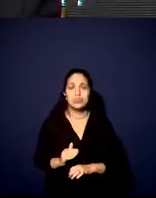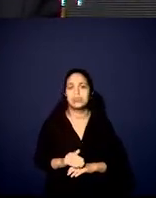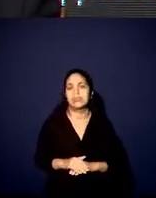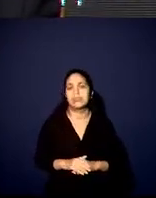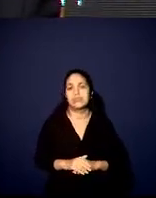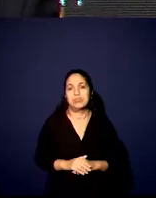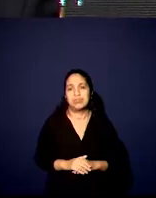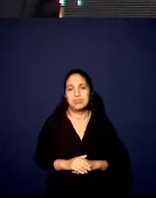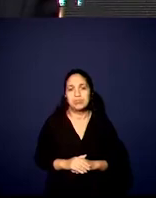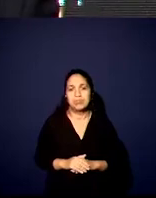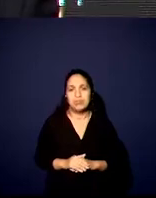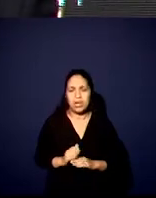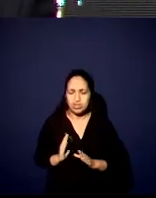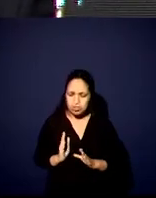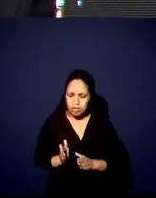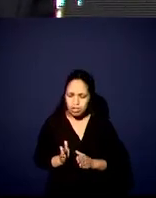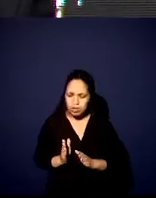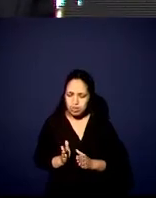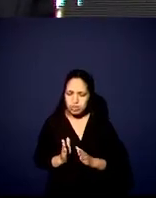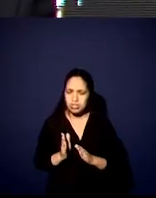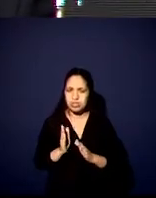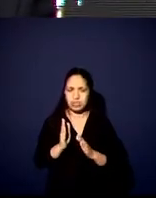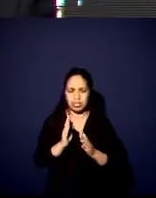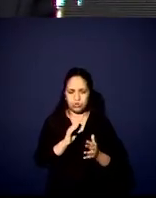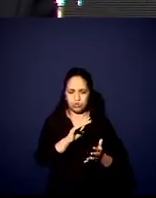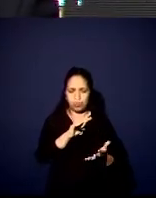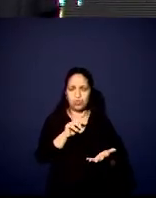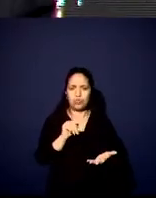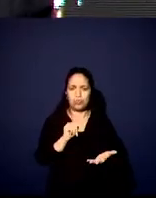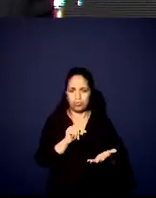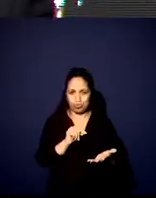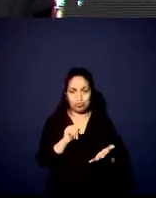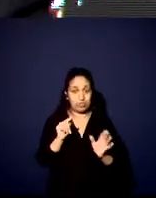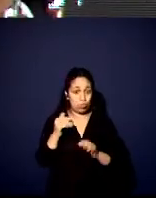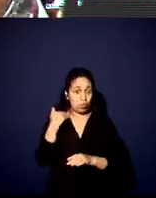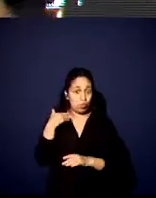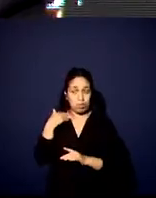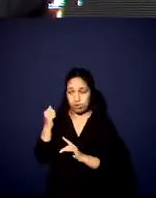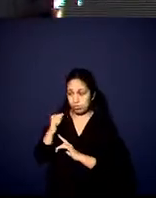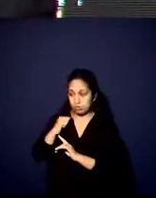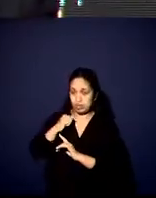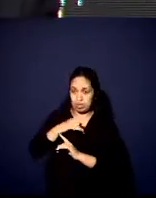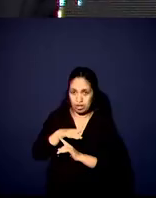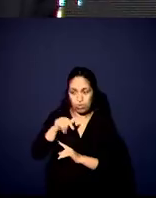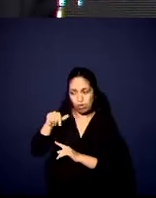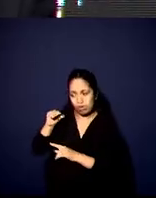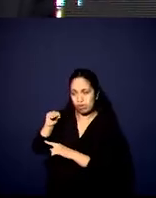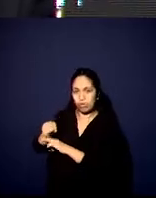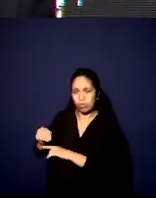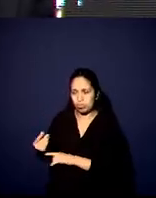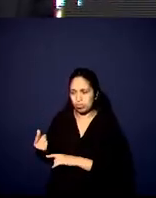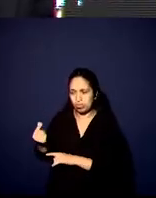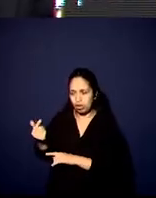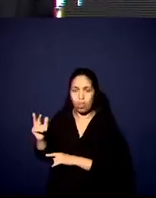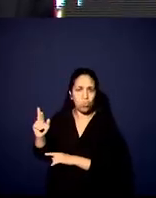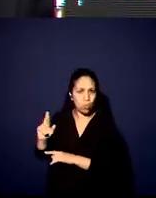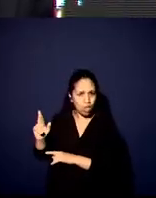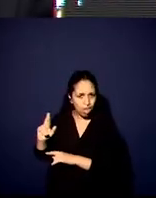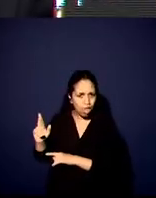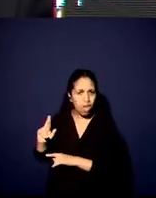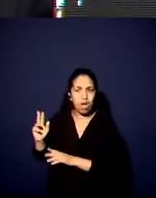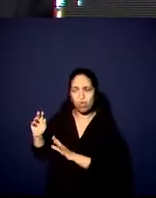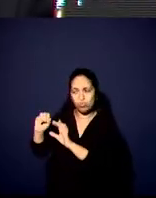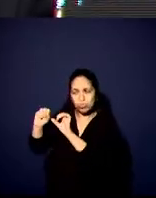na direção do que o mundo pensa é um banco central independente ele cuida da nossa moeda Ele cuida do sistema monetário